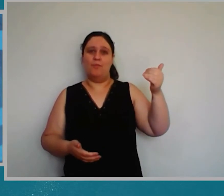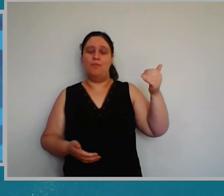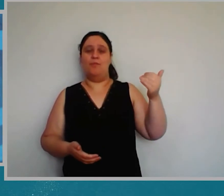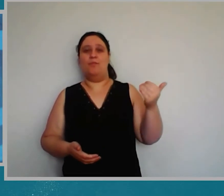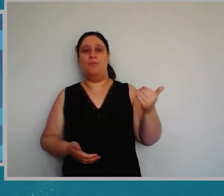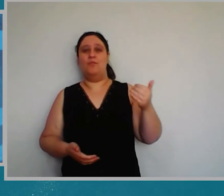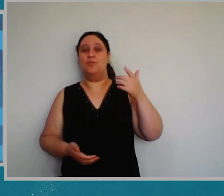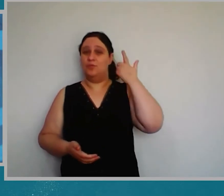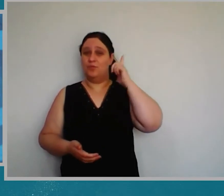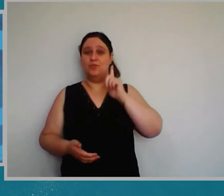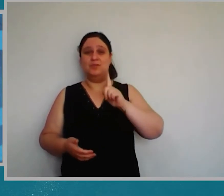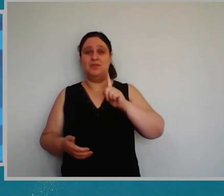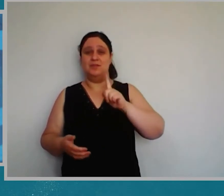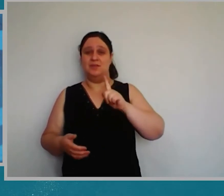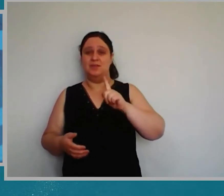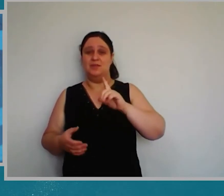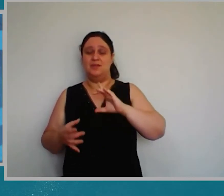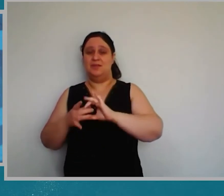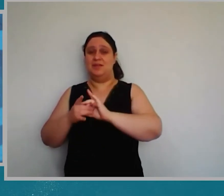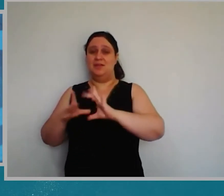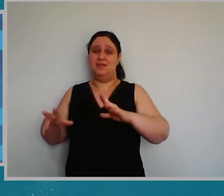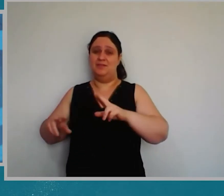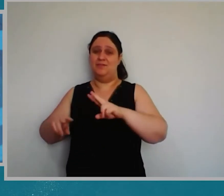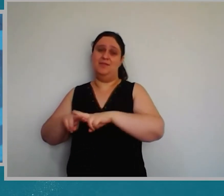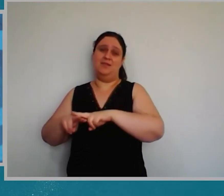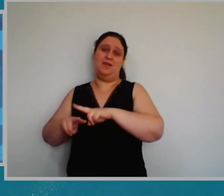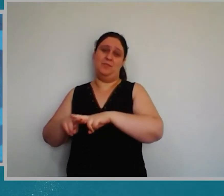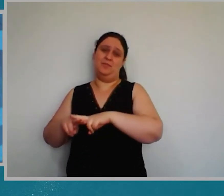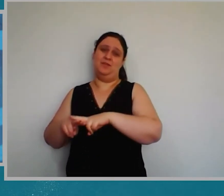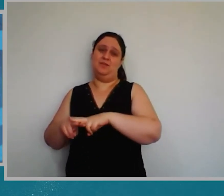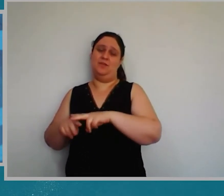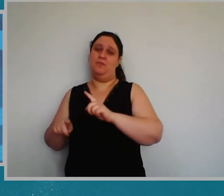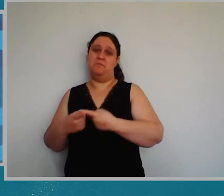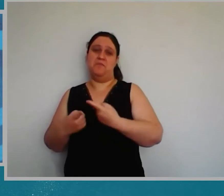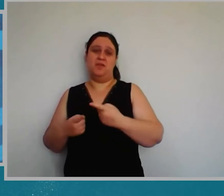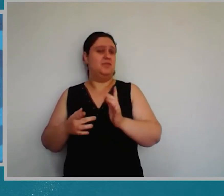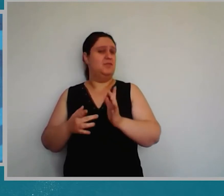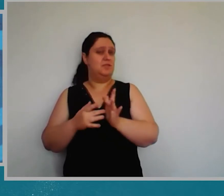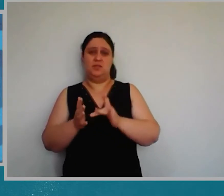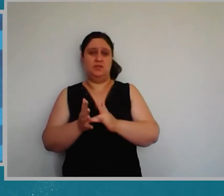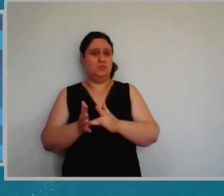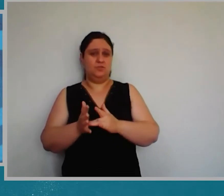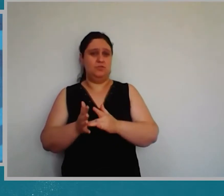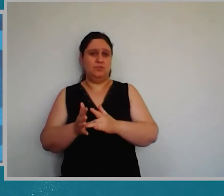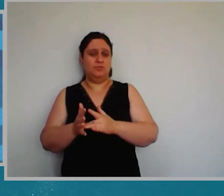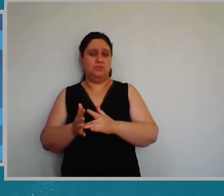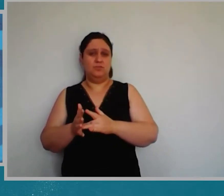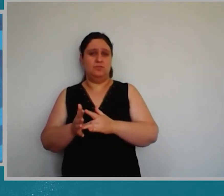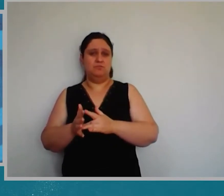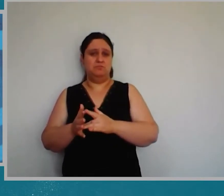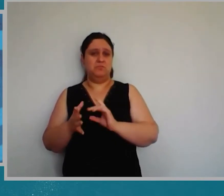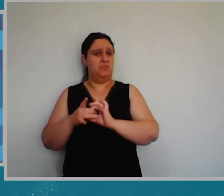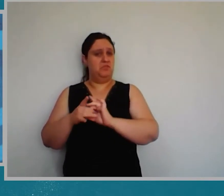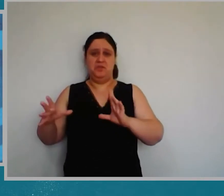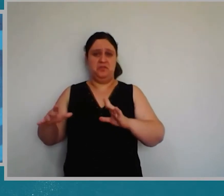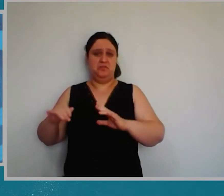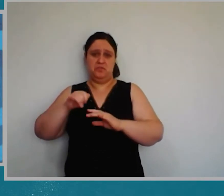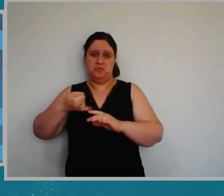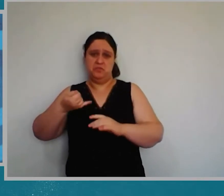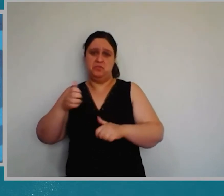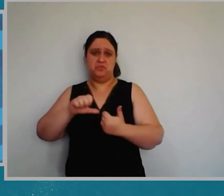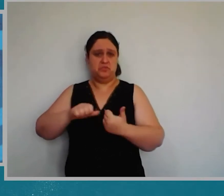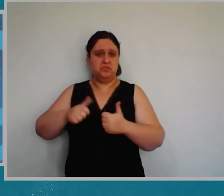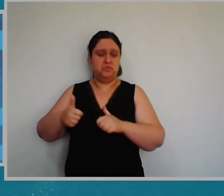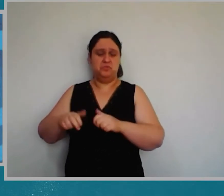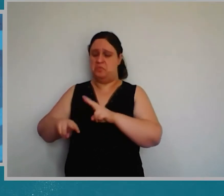prisão. Mas Jesus não o tirou da prisão. Então ele passou a duvidar que Jesus era o Cristo. Nós vamos